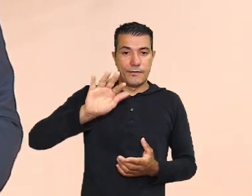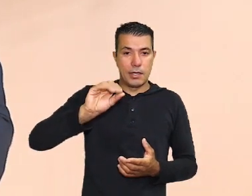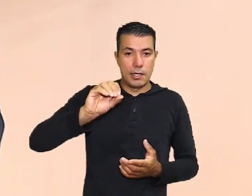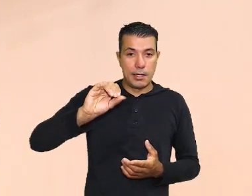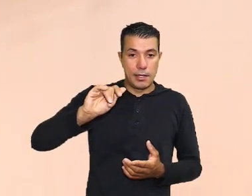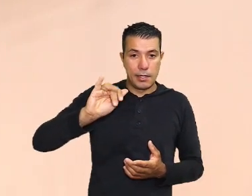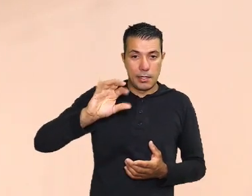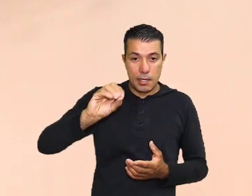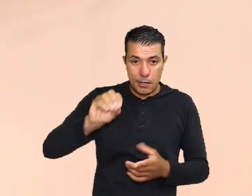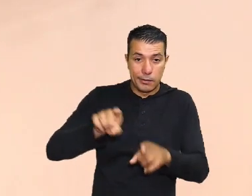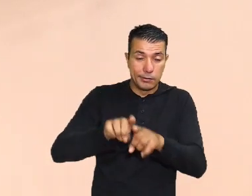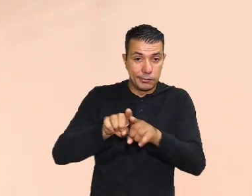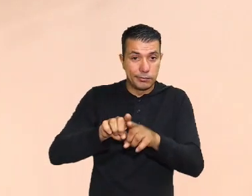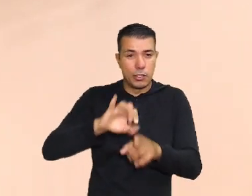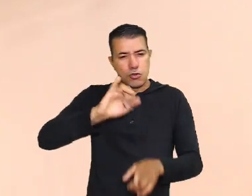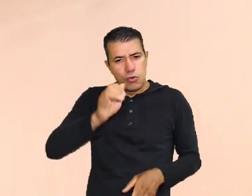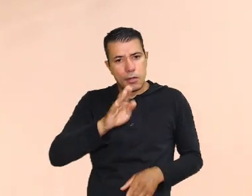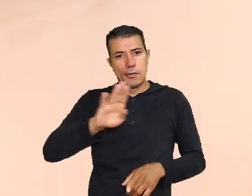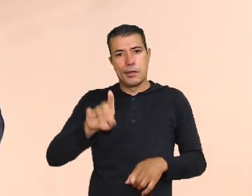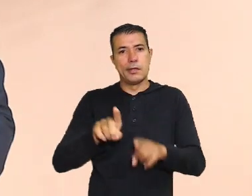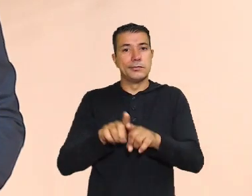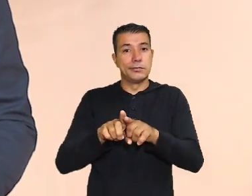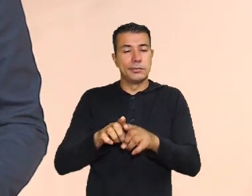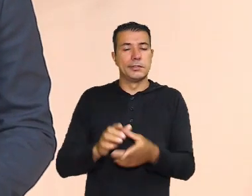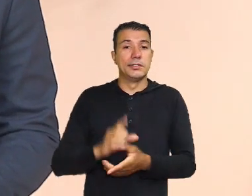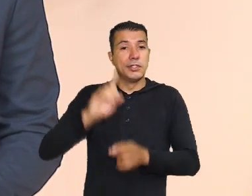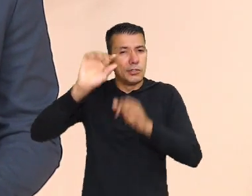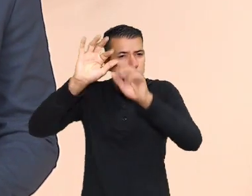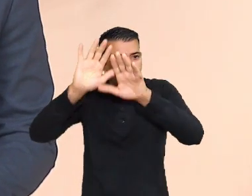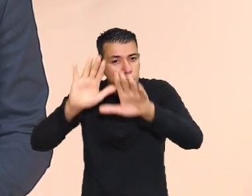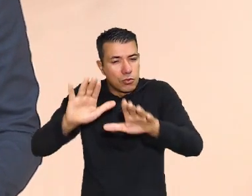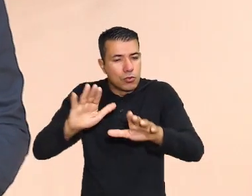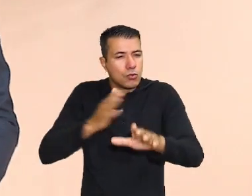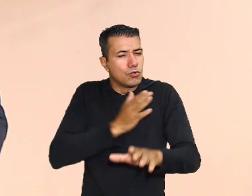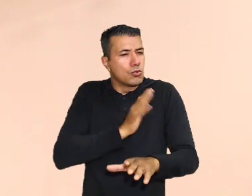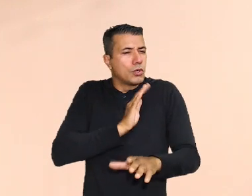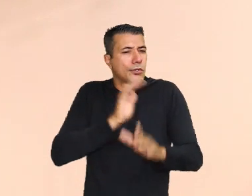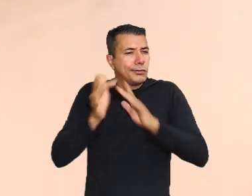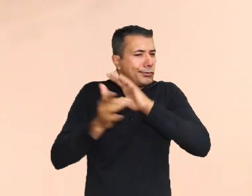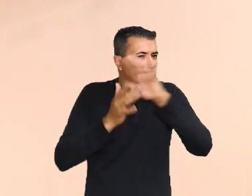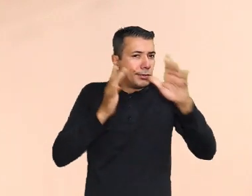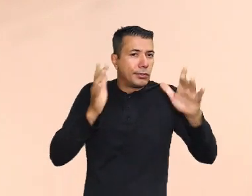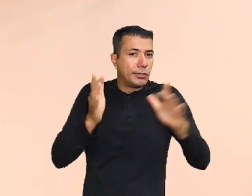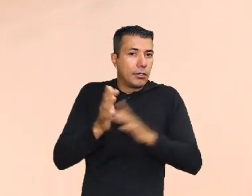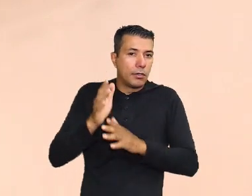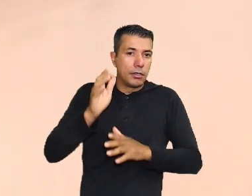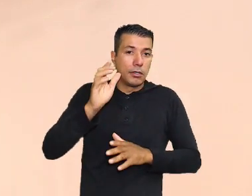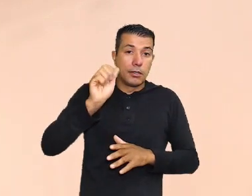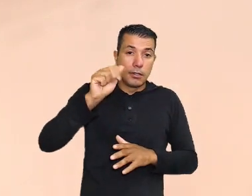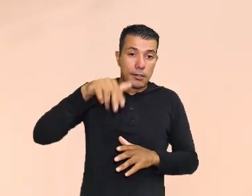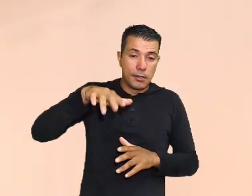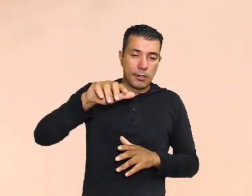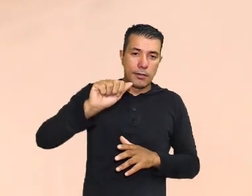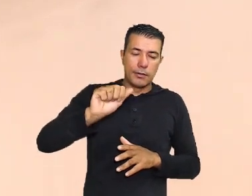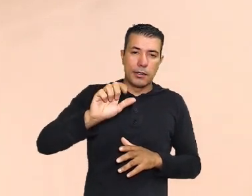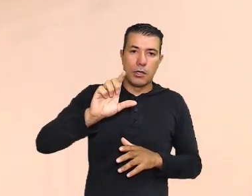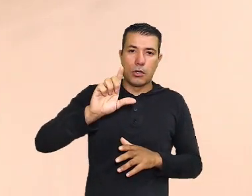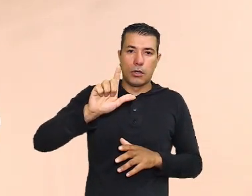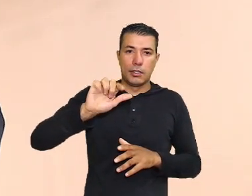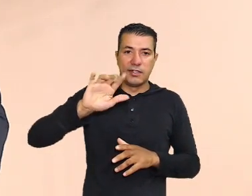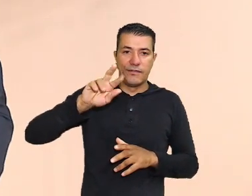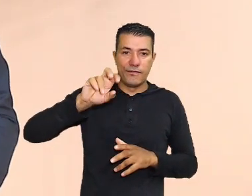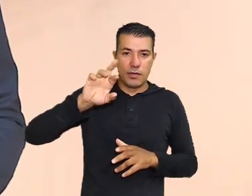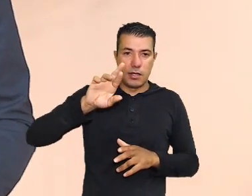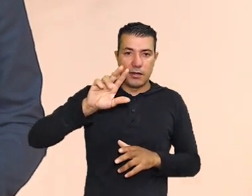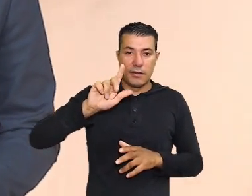essa igreja tão especial no coração de Cristo. Temos aqui também a irmã Ana Oliver, de Franco da